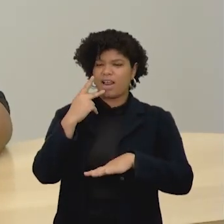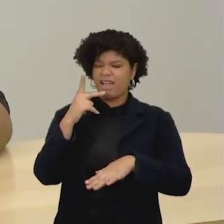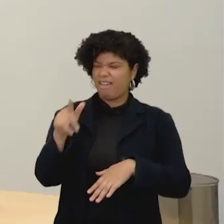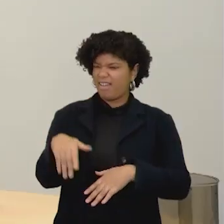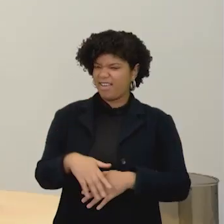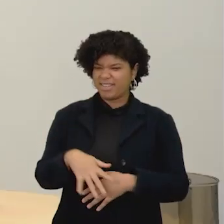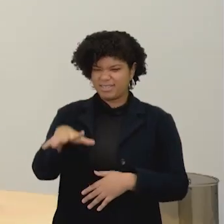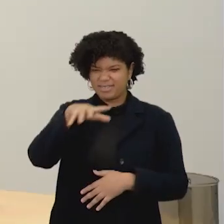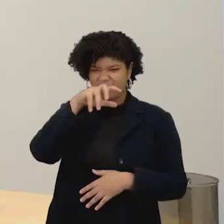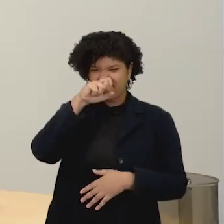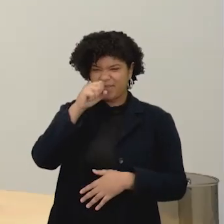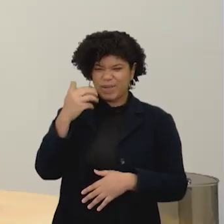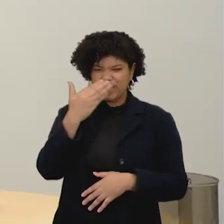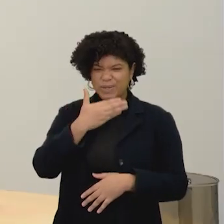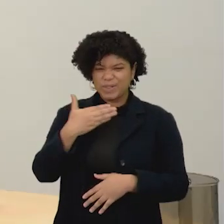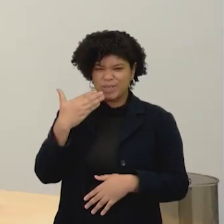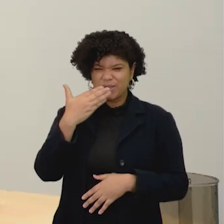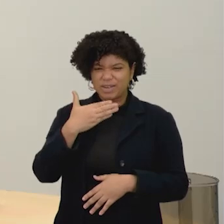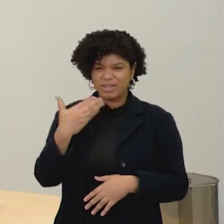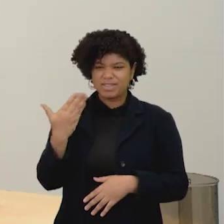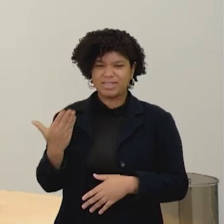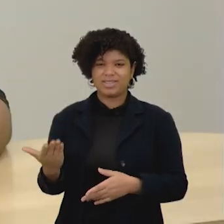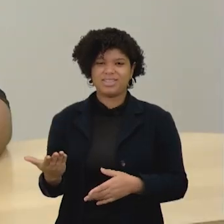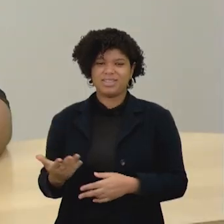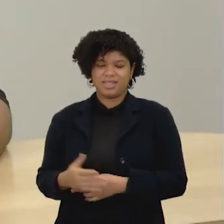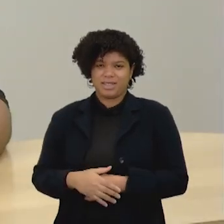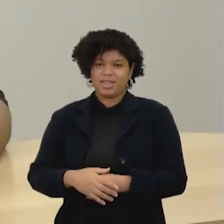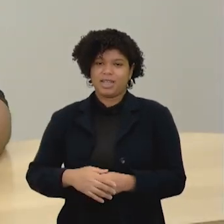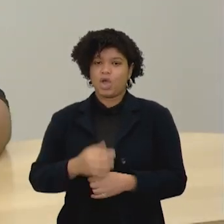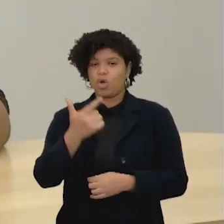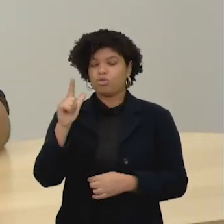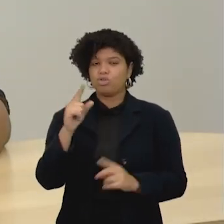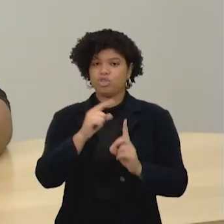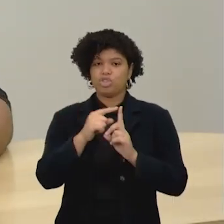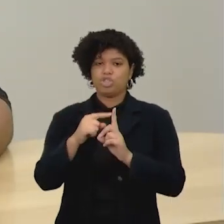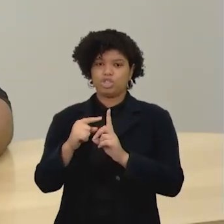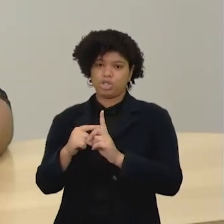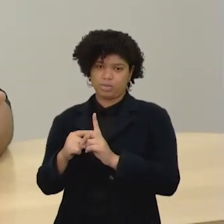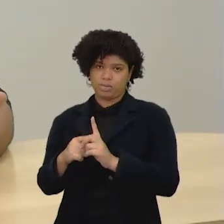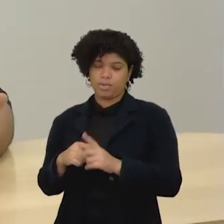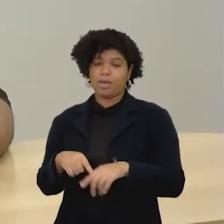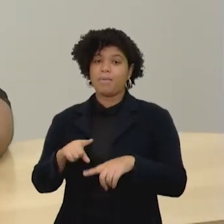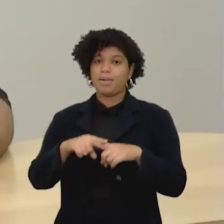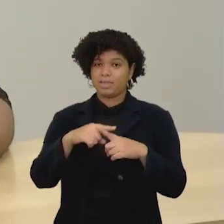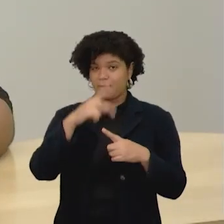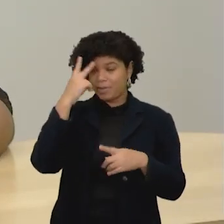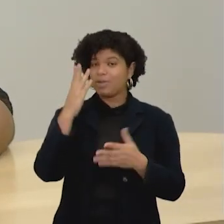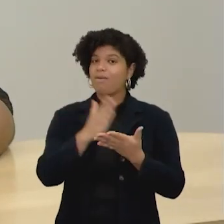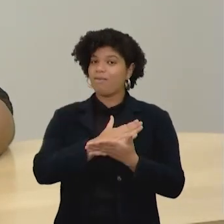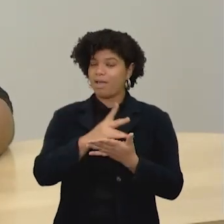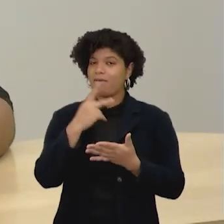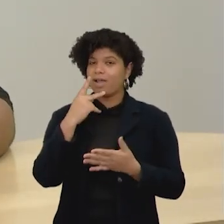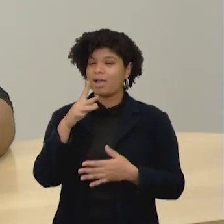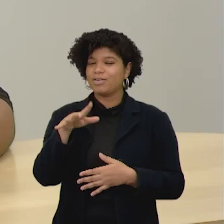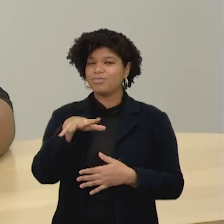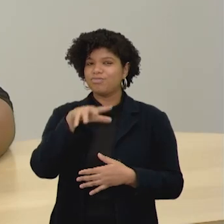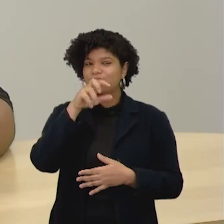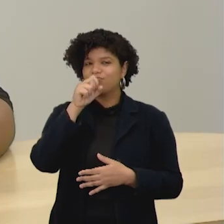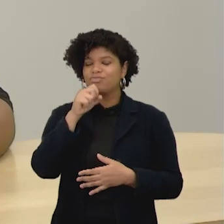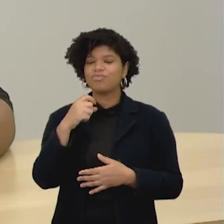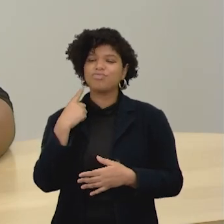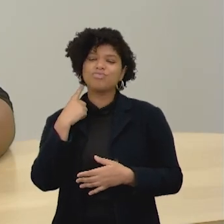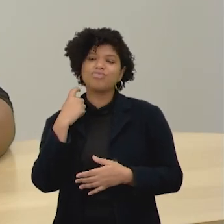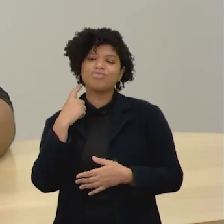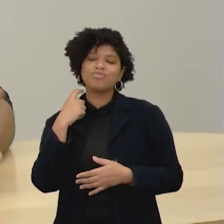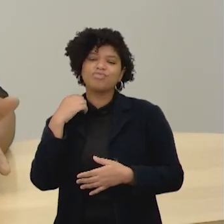né? Perfume amadeirado. É bem adocicado, ou perfume amadeirado é outro tipo, mas assim, é comum falar que seu perfume é doce, essas coisas assim, dependendo do